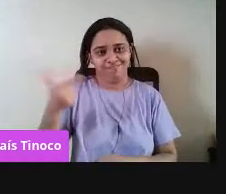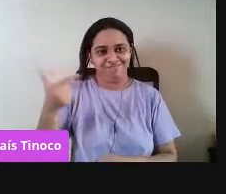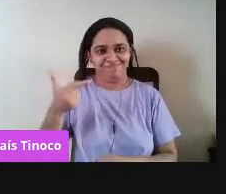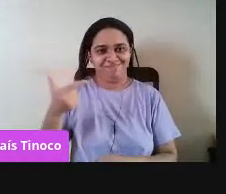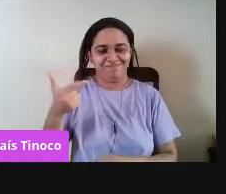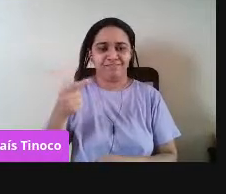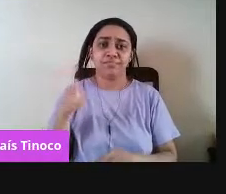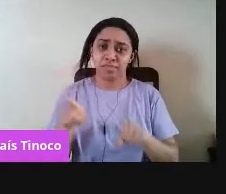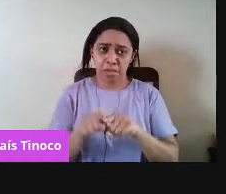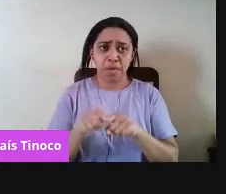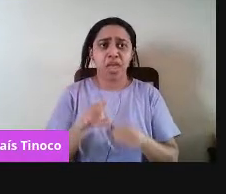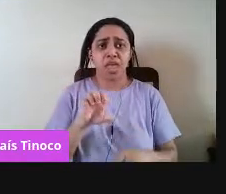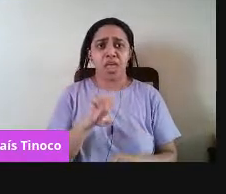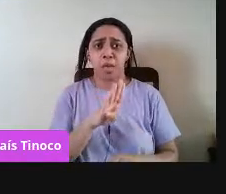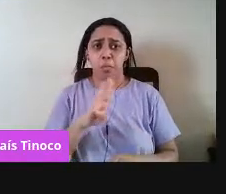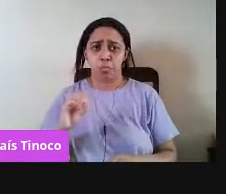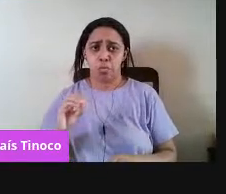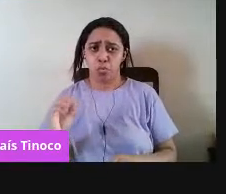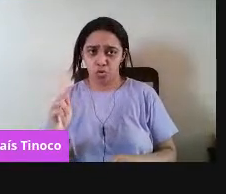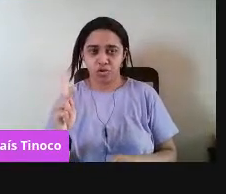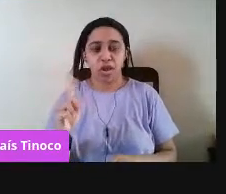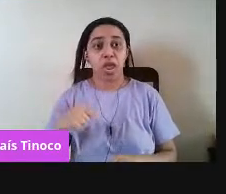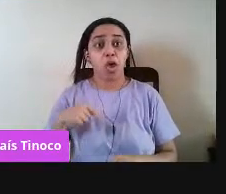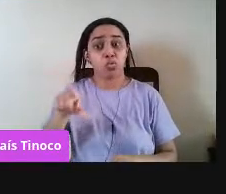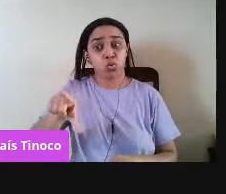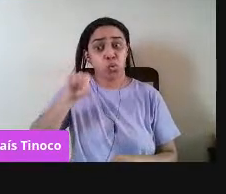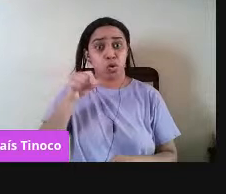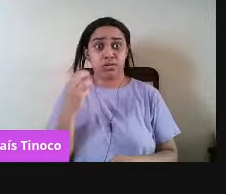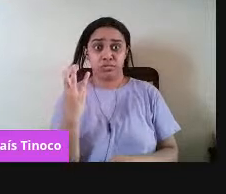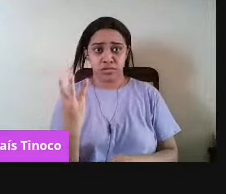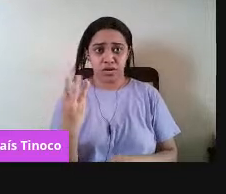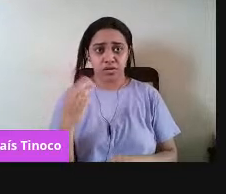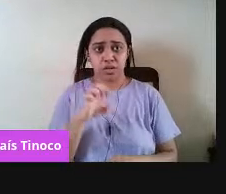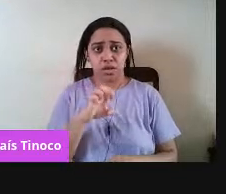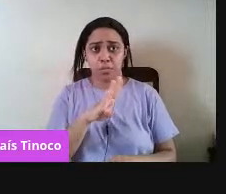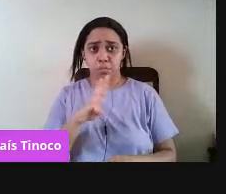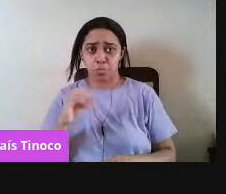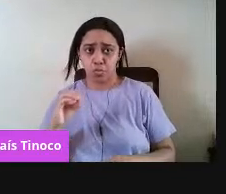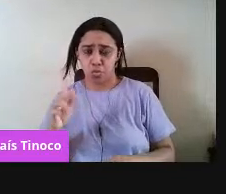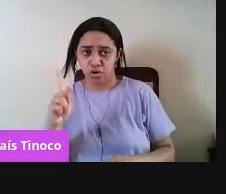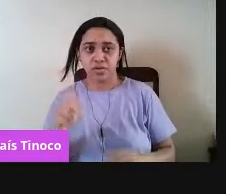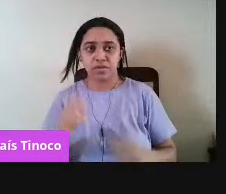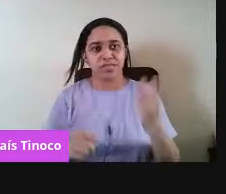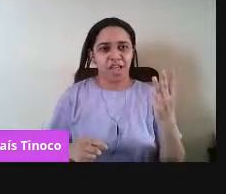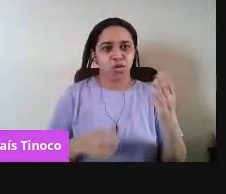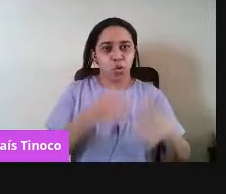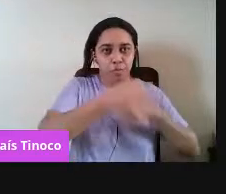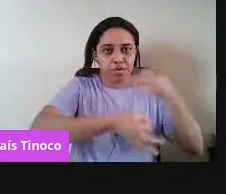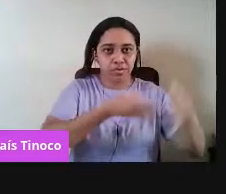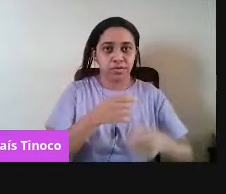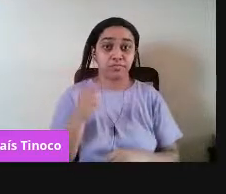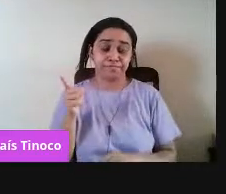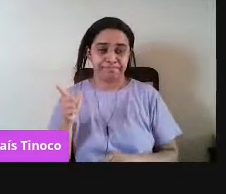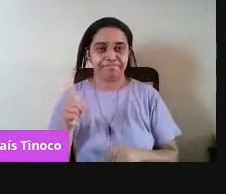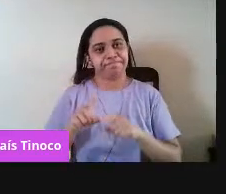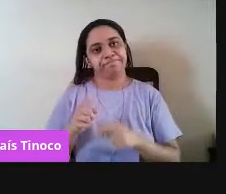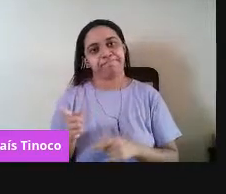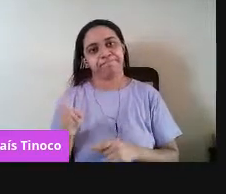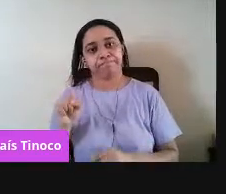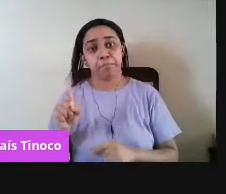do e-book, esse exemplo. Eu tirei 3 do e-book e 3 dos comentários. Mas é nas Américas que a